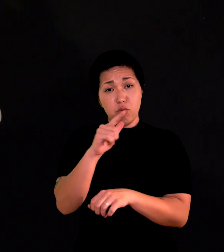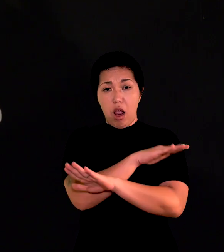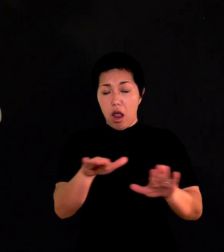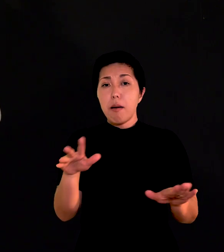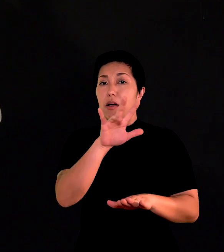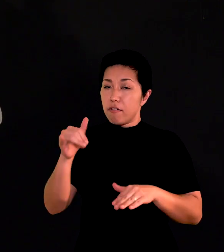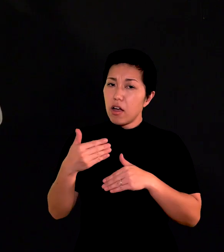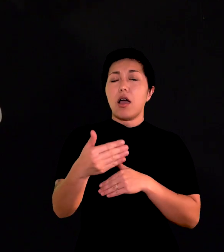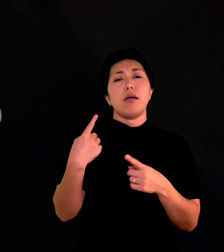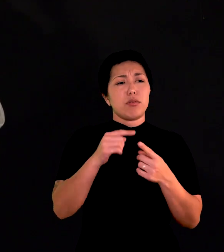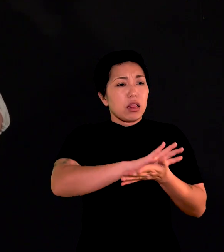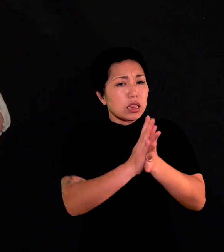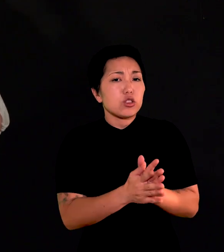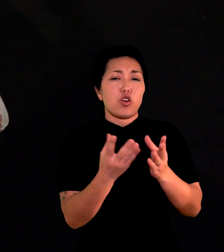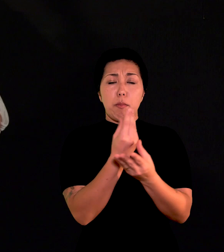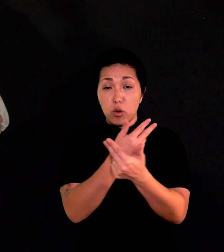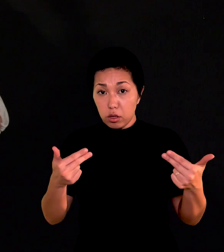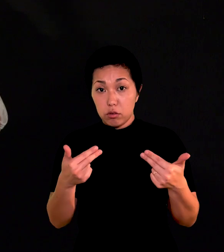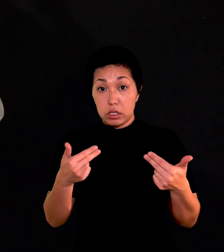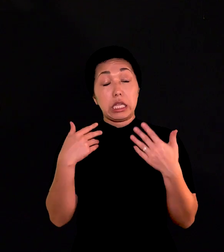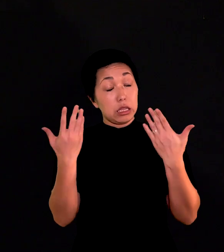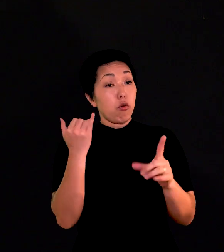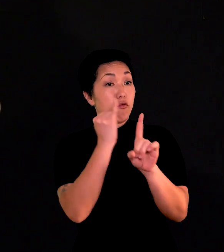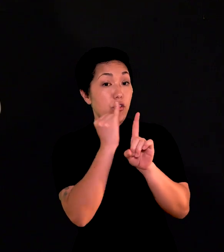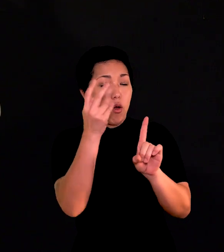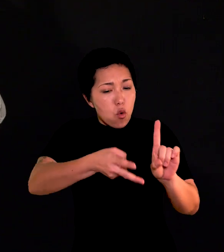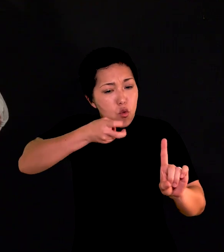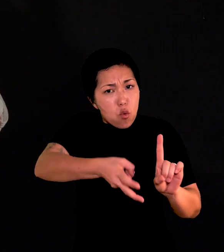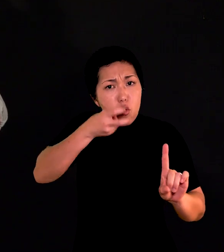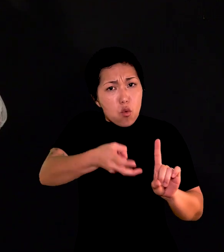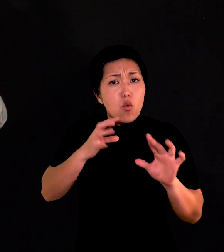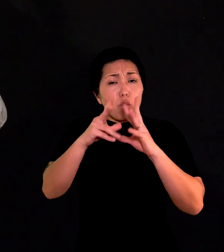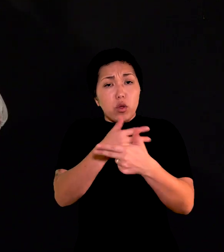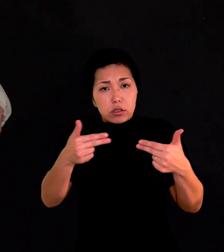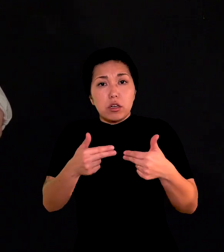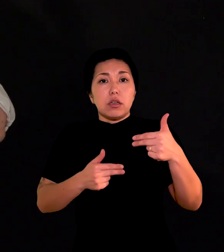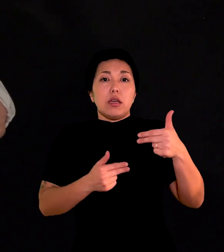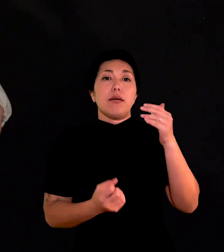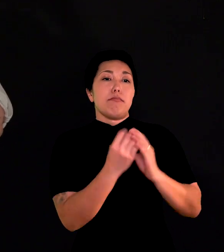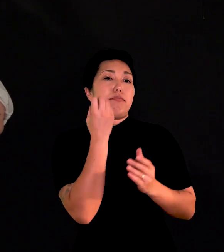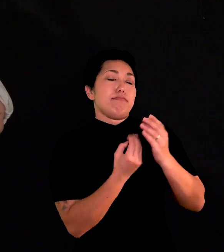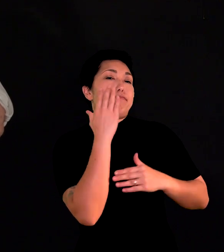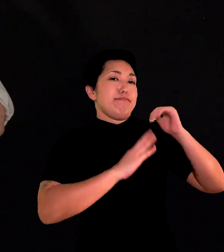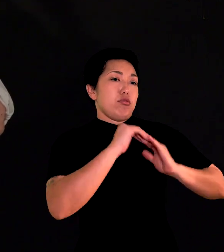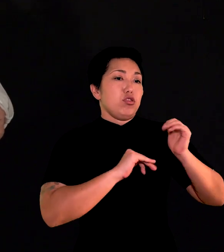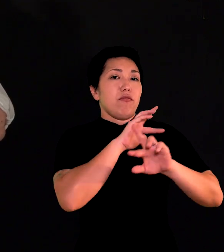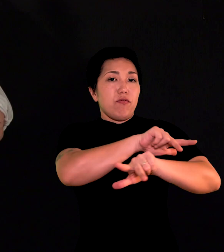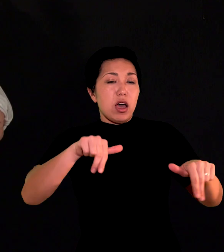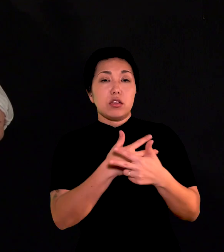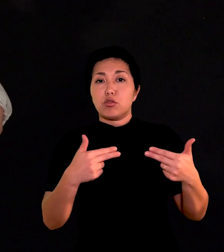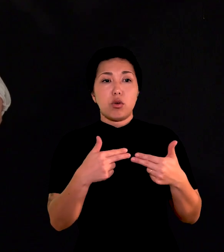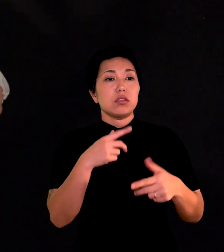vai acabar, isso aí está causando mudanças climáticas, etc. Vamos extrair todos os minérios que tem para continuar produzindo todo esse monte